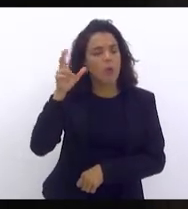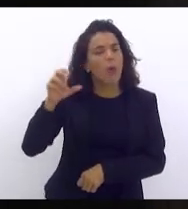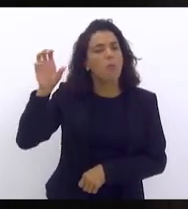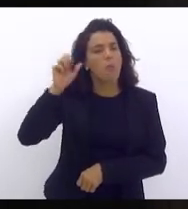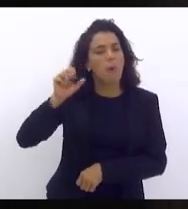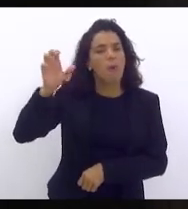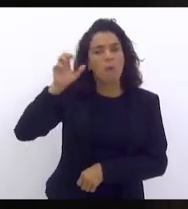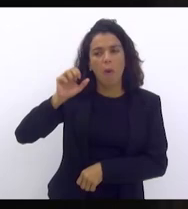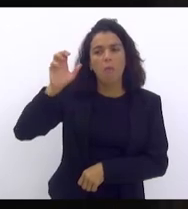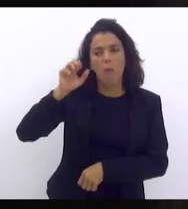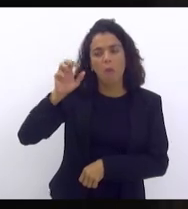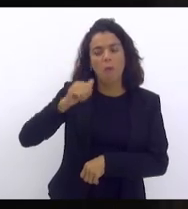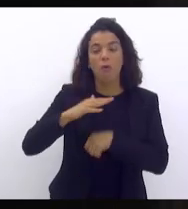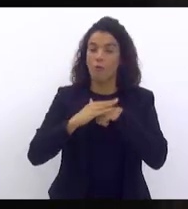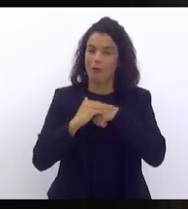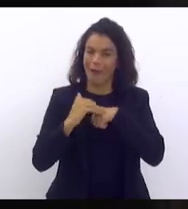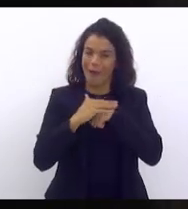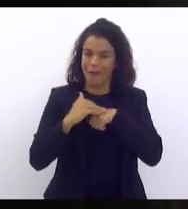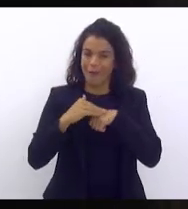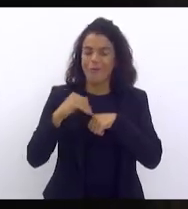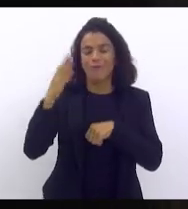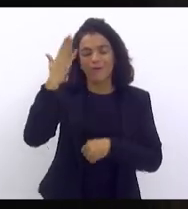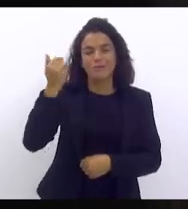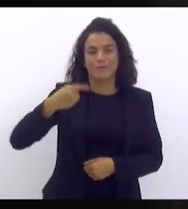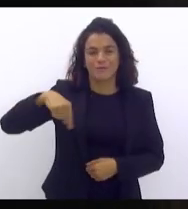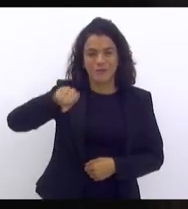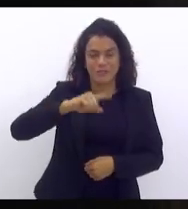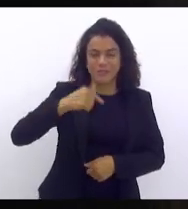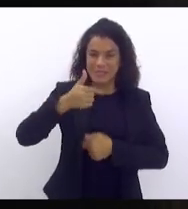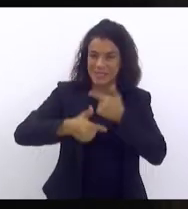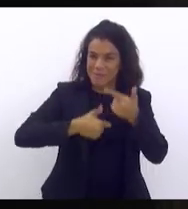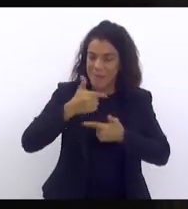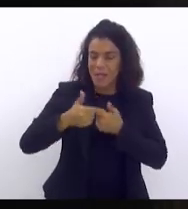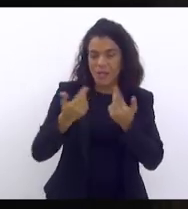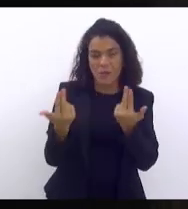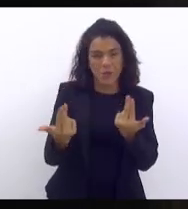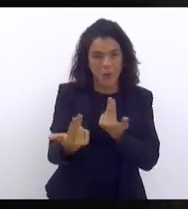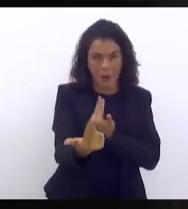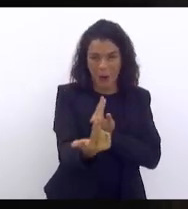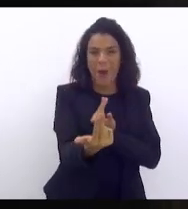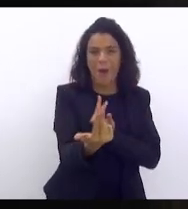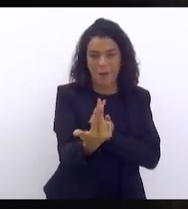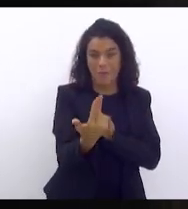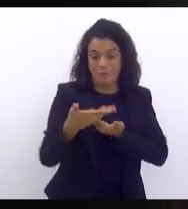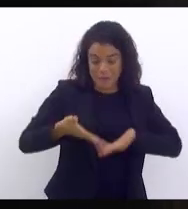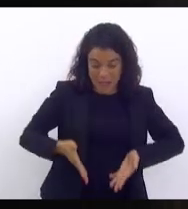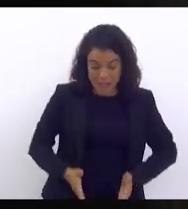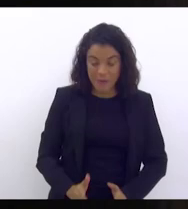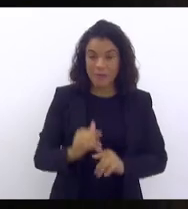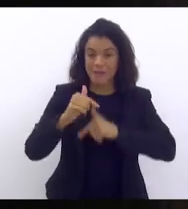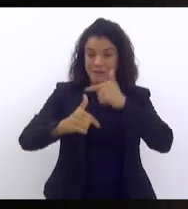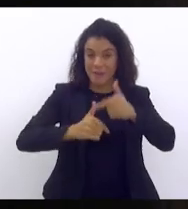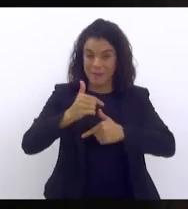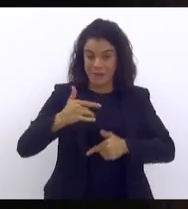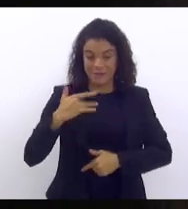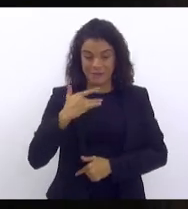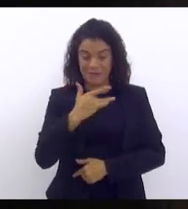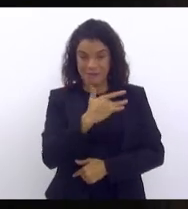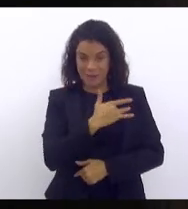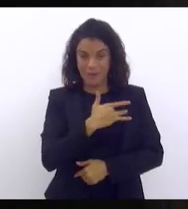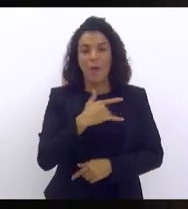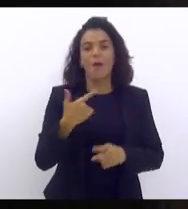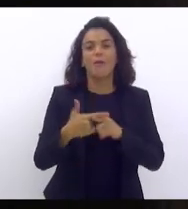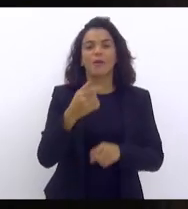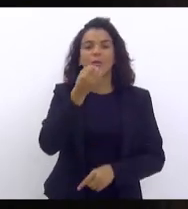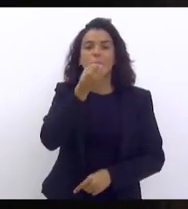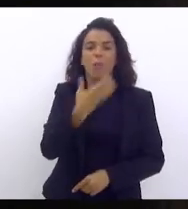que todos vocês fazem o serviço do mesmo jeito. Porque quem nasceu para trabalhar na saúde é porque tem um